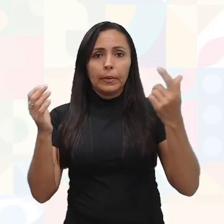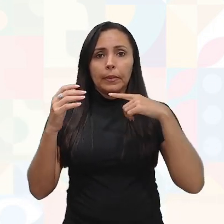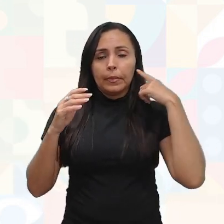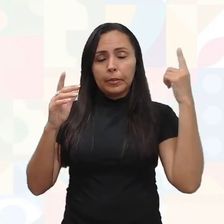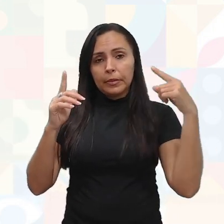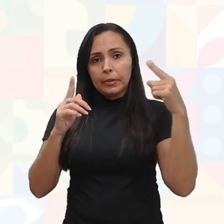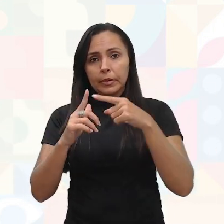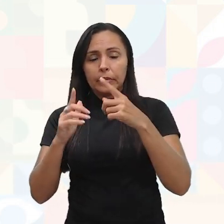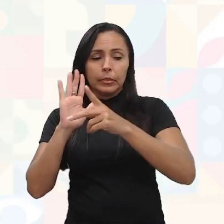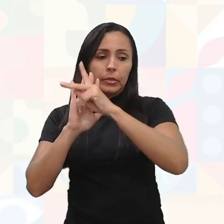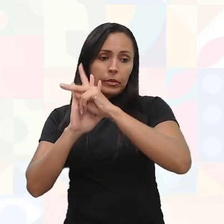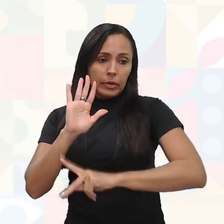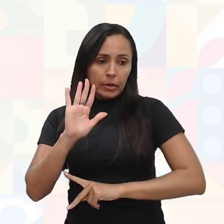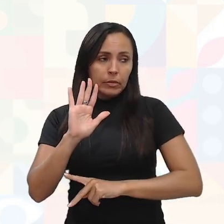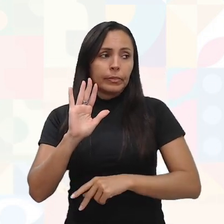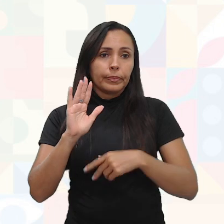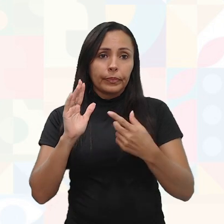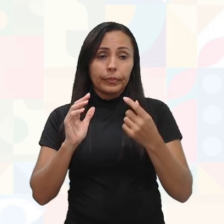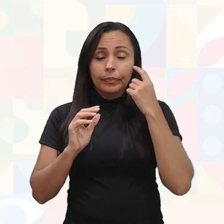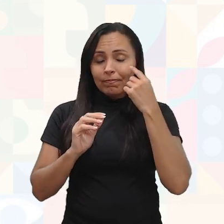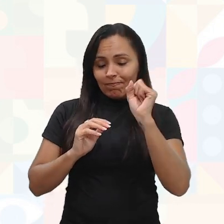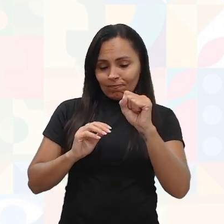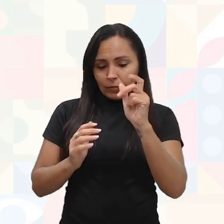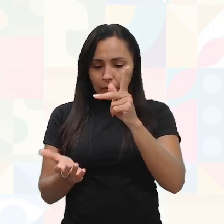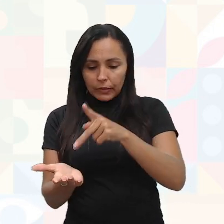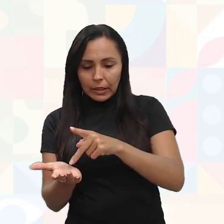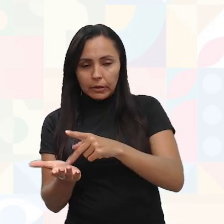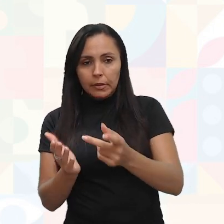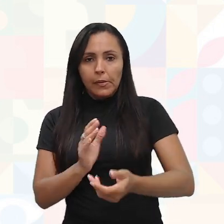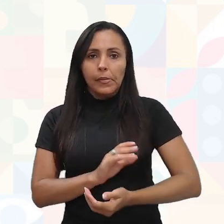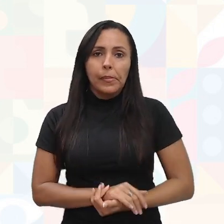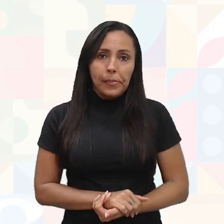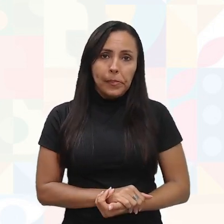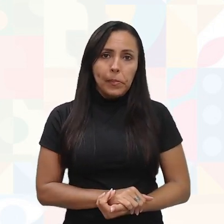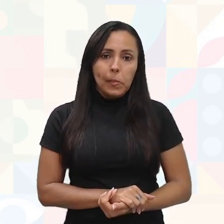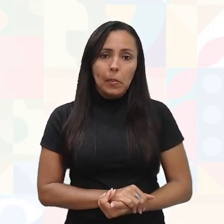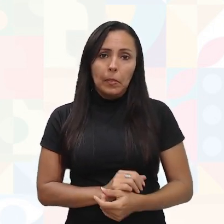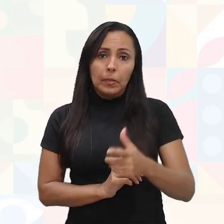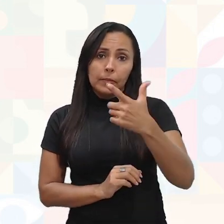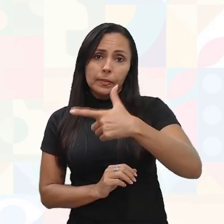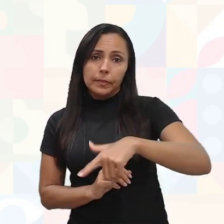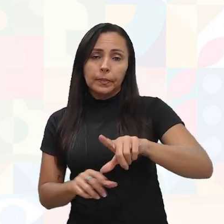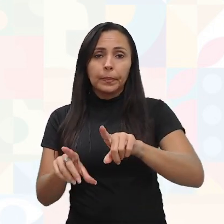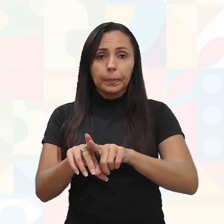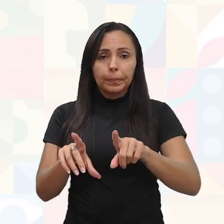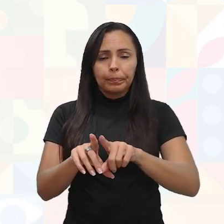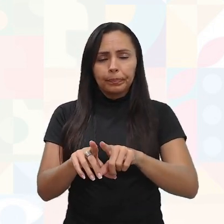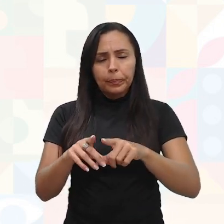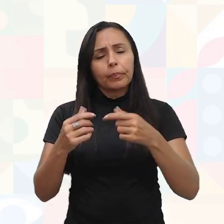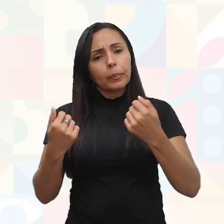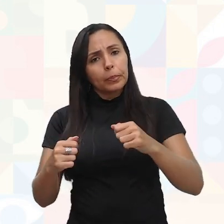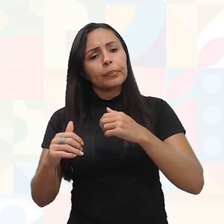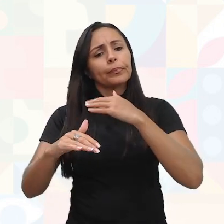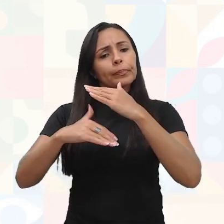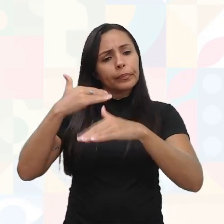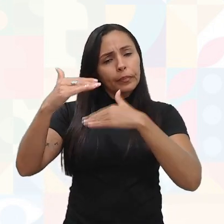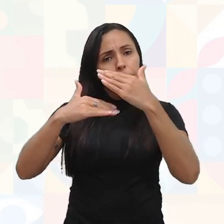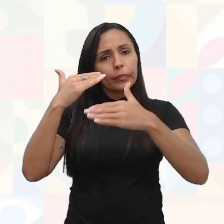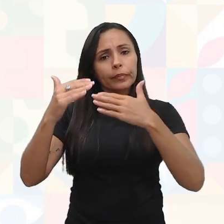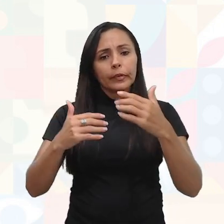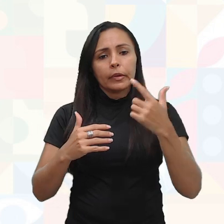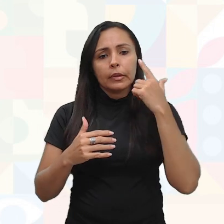desse projeto é essa, na verdade, uma delas, né? Uma outra competência que a gente precisa desenvolver é